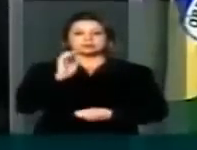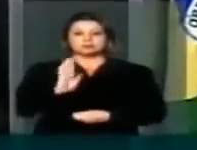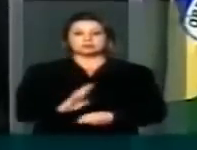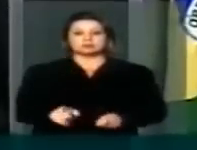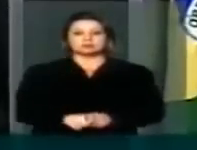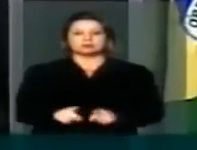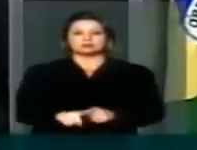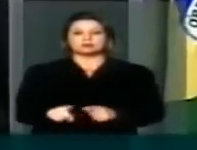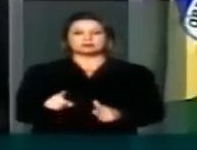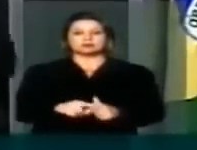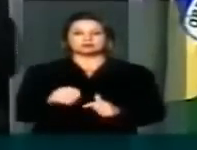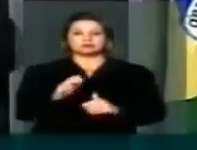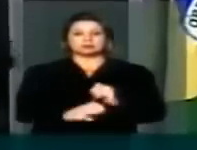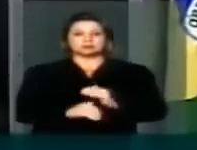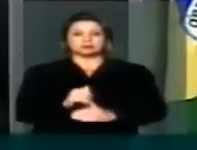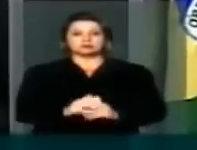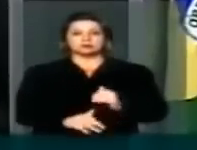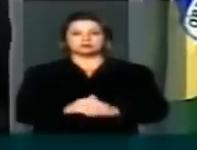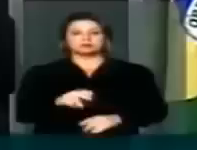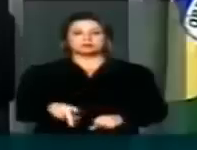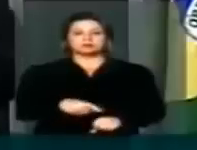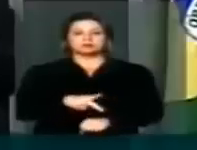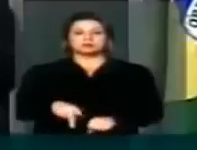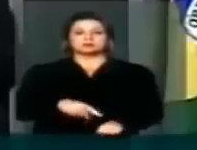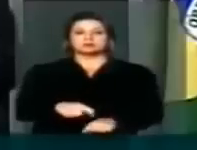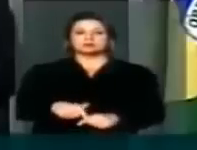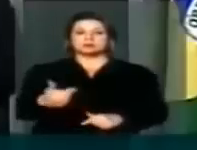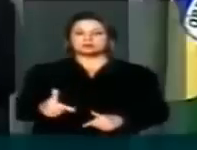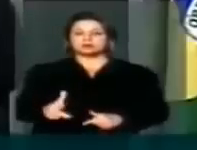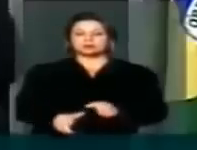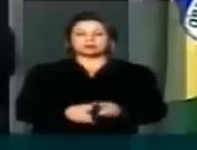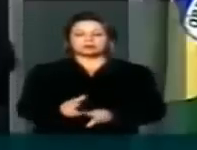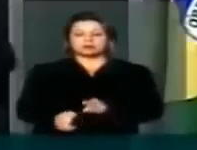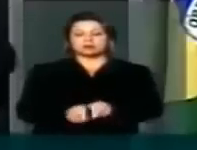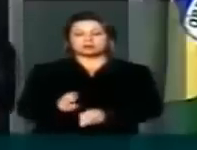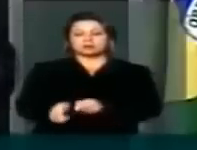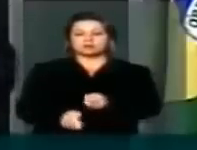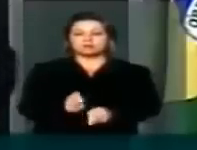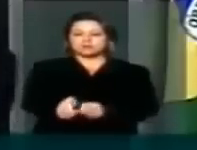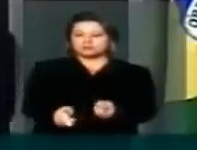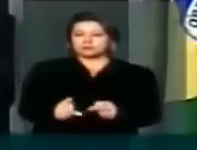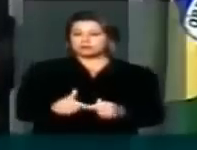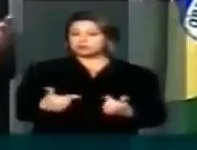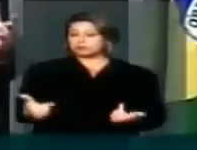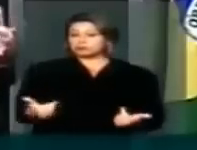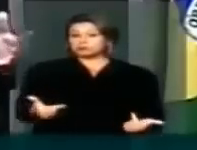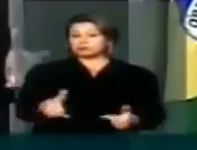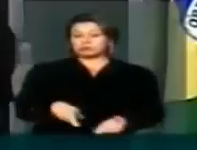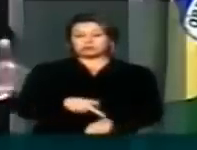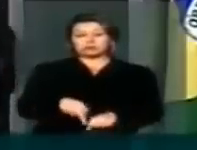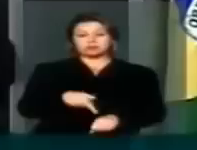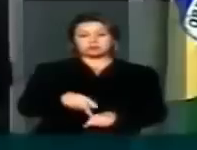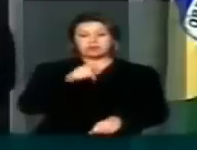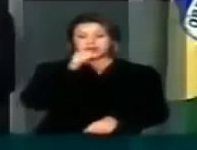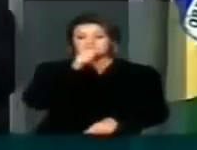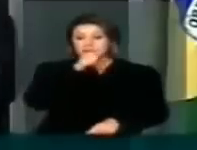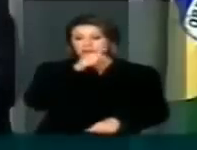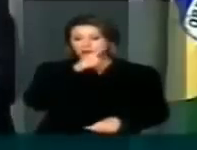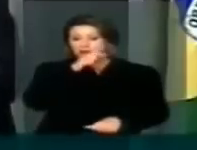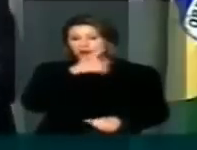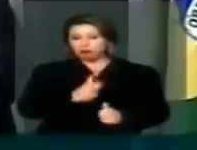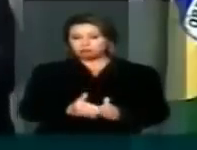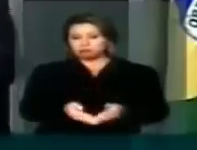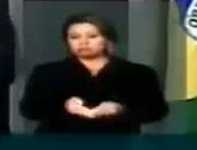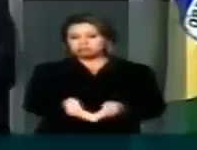brasileira esse profissional, num país que não tem ferrovia, num país que não tem hidrovia,